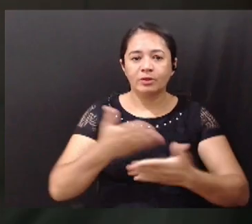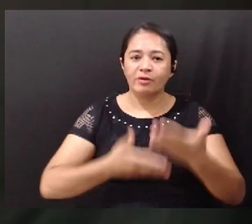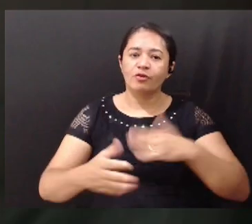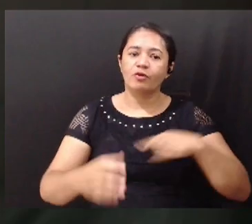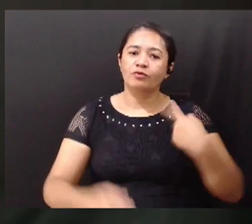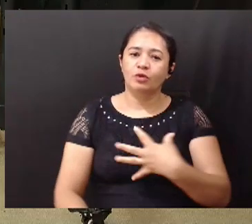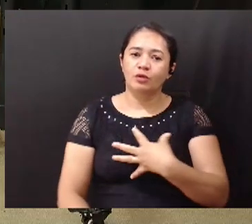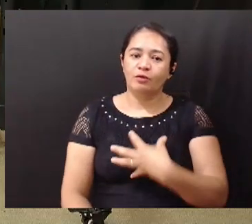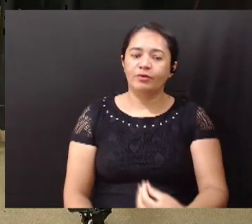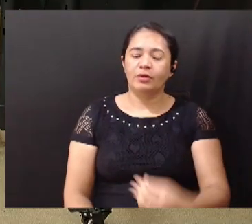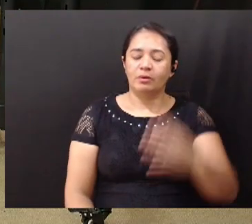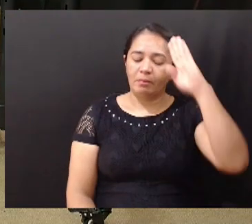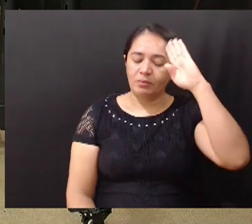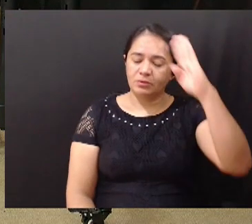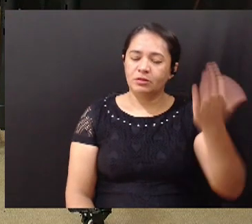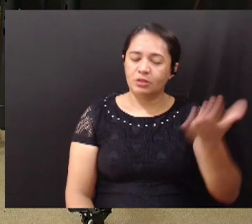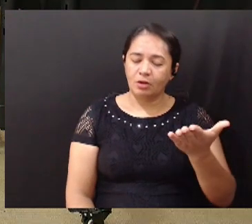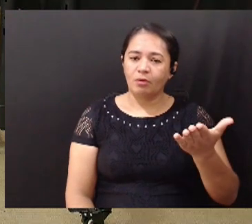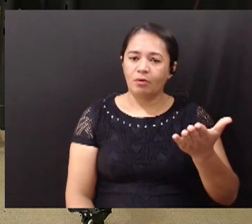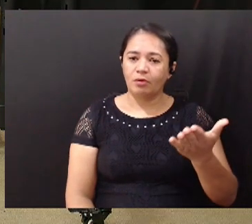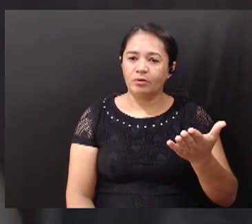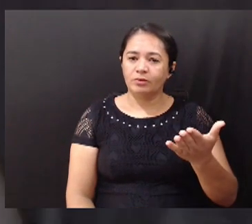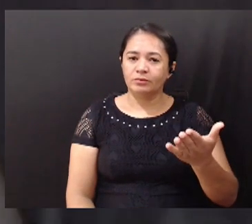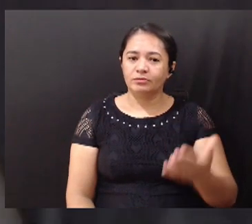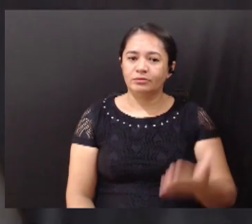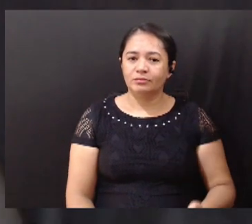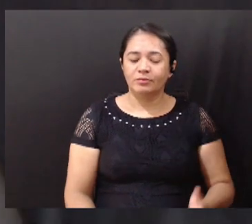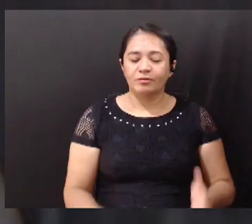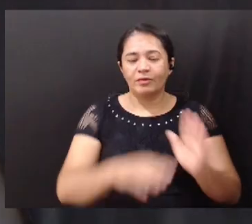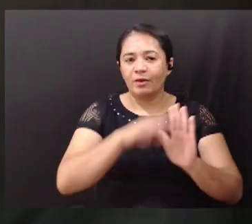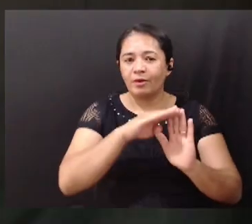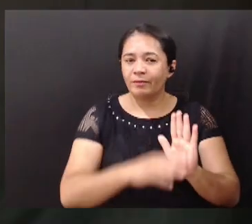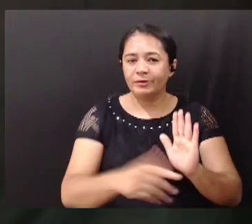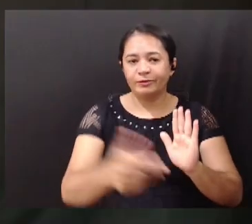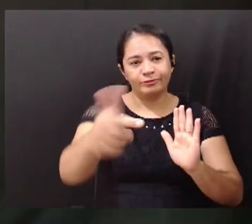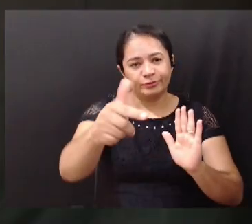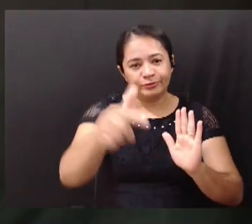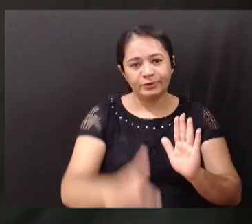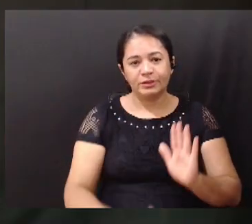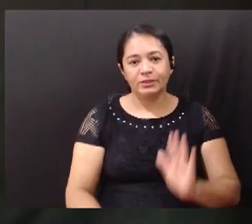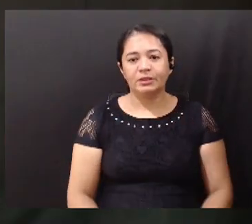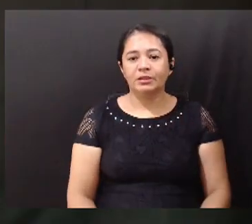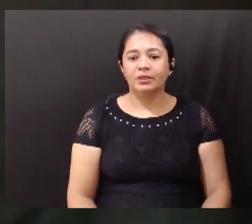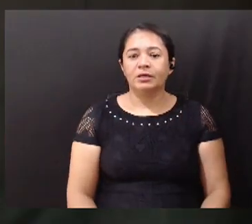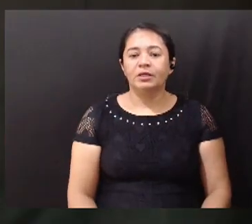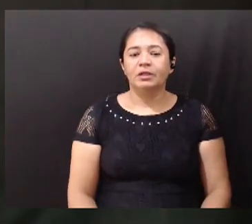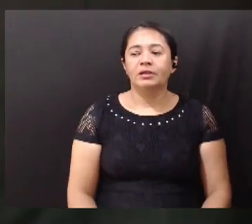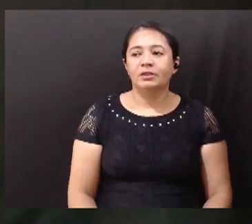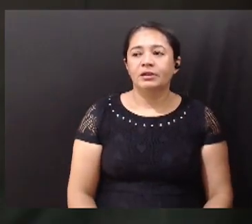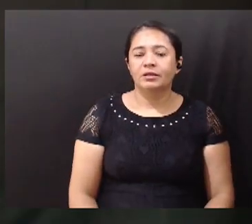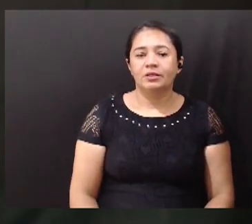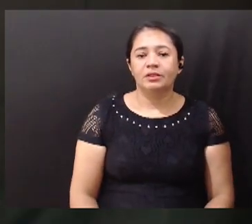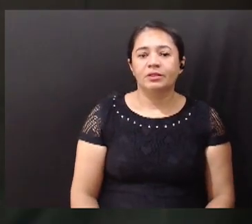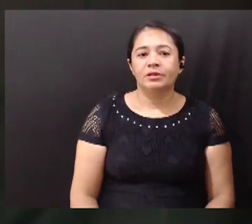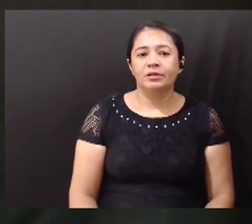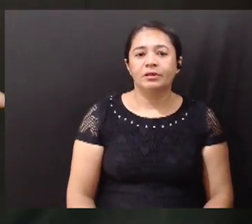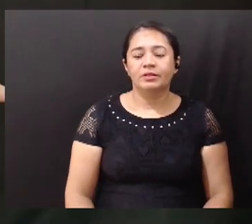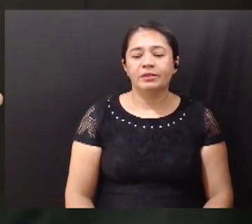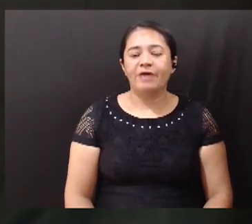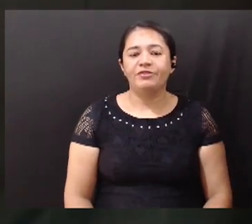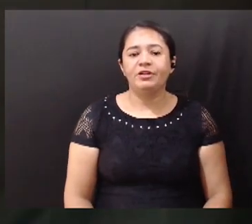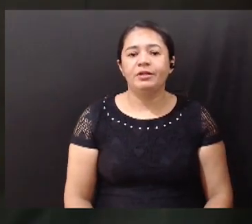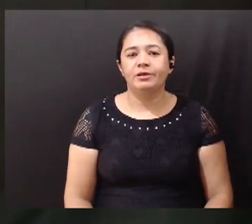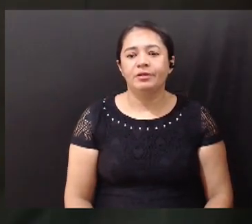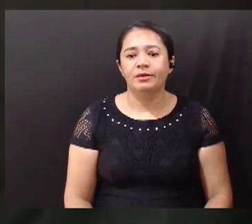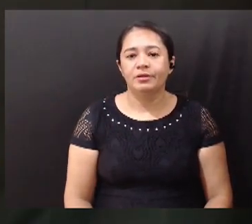nas férias. Não vem com manual, né? Não vem, né? Ave Maria, gente. Olha, é uma situação bem desafiadora, mas a